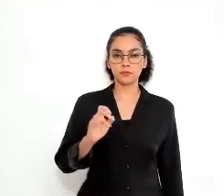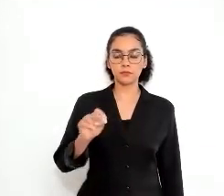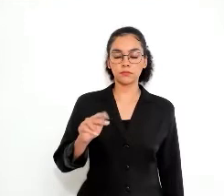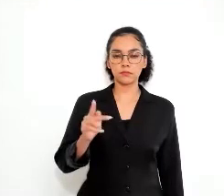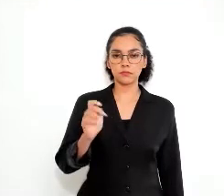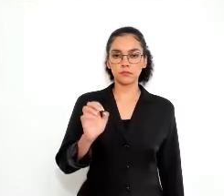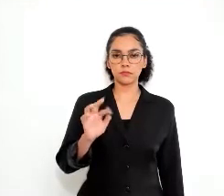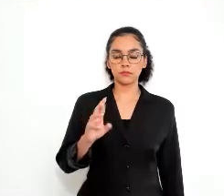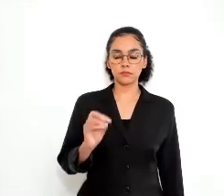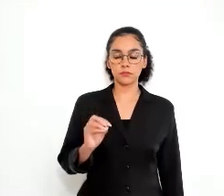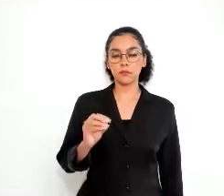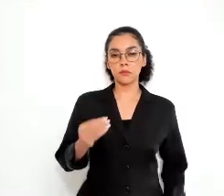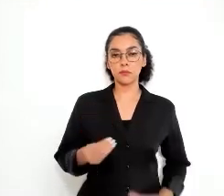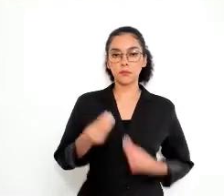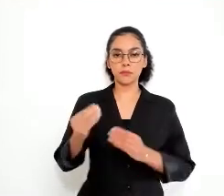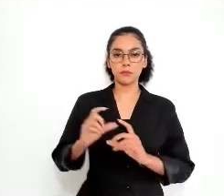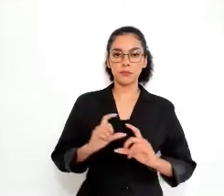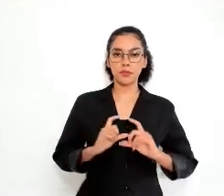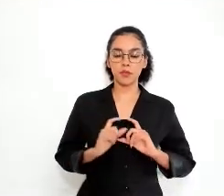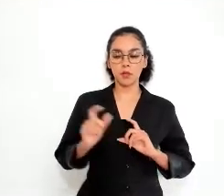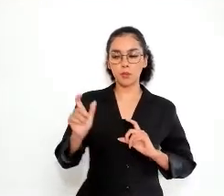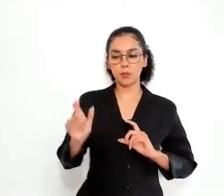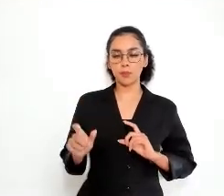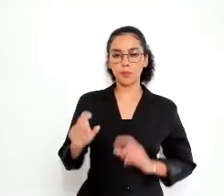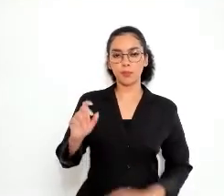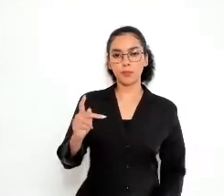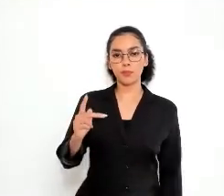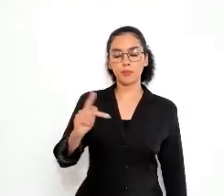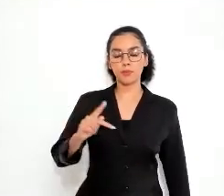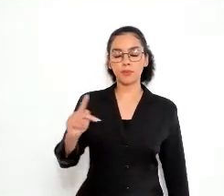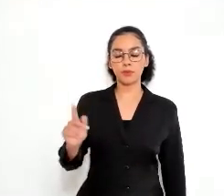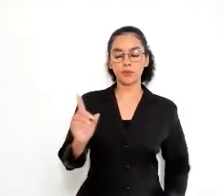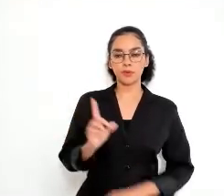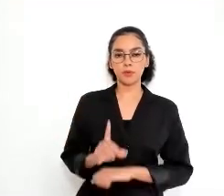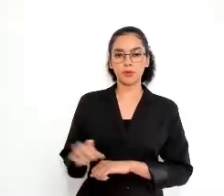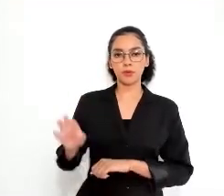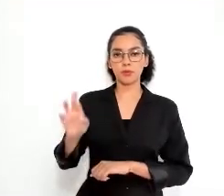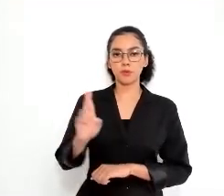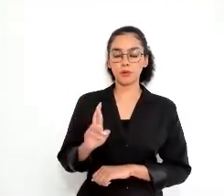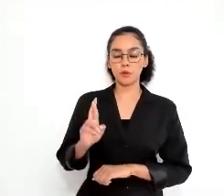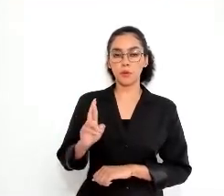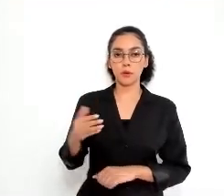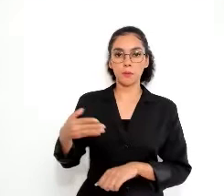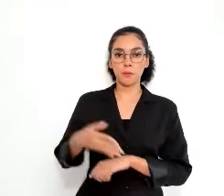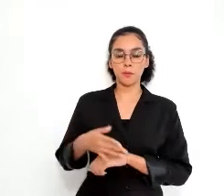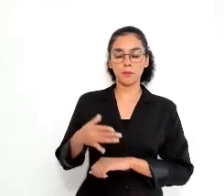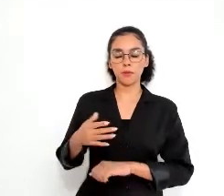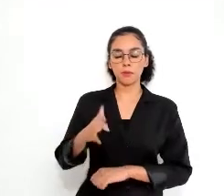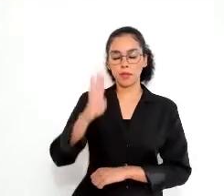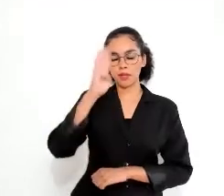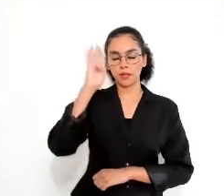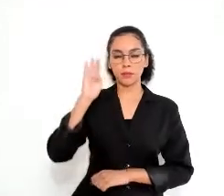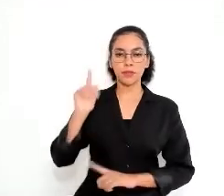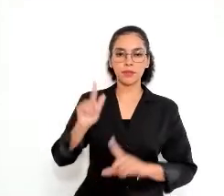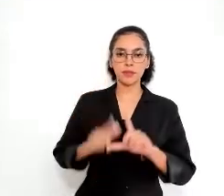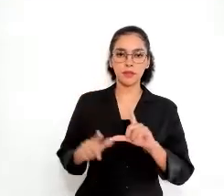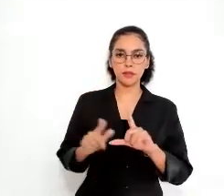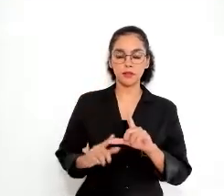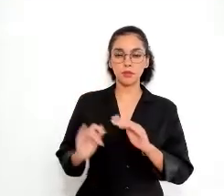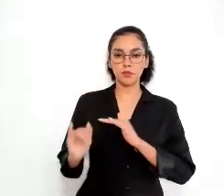professor doutor, membro da Academia Norte Rio-Grandense de Letras e do Instituto Histórico e Geográfico do Rio Grande do